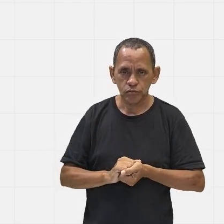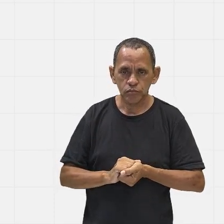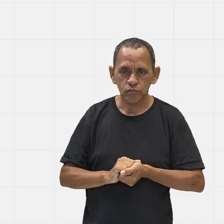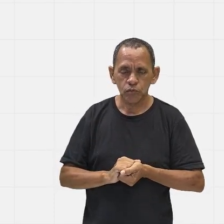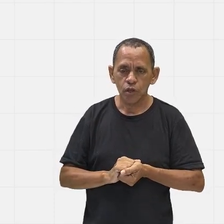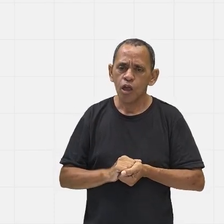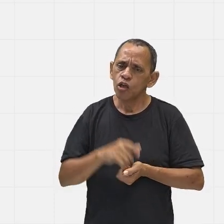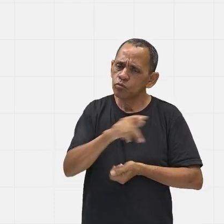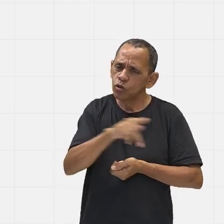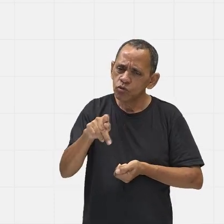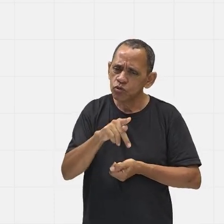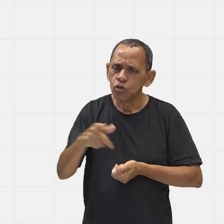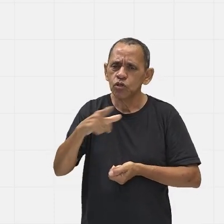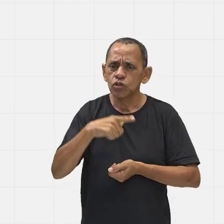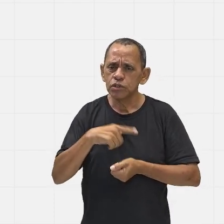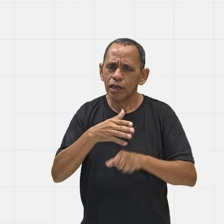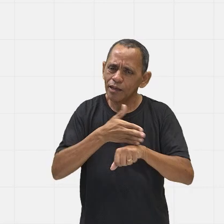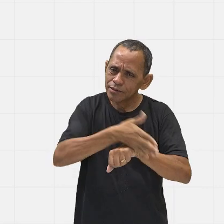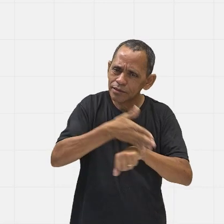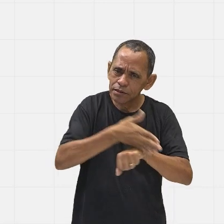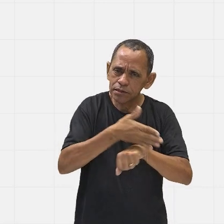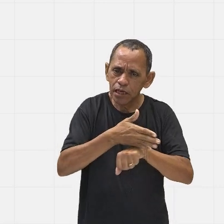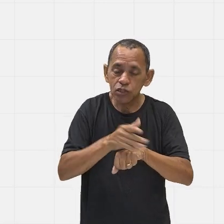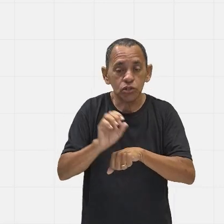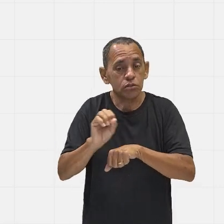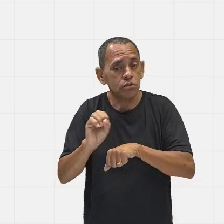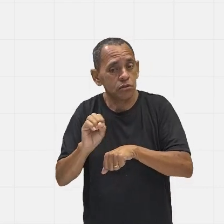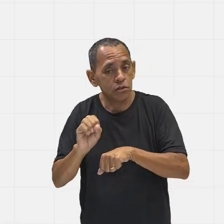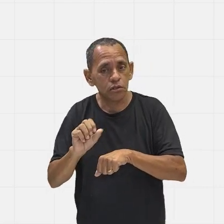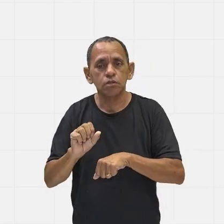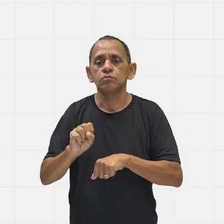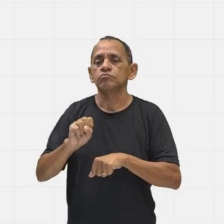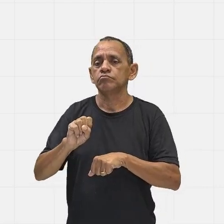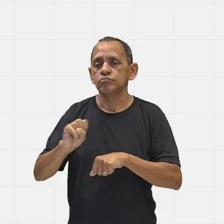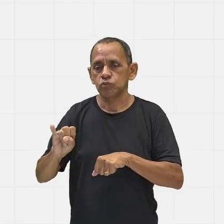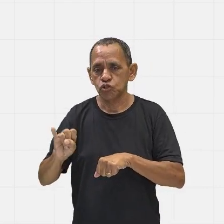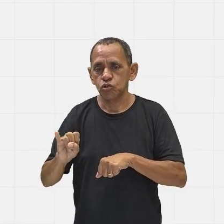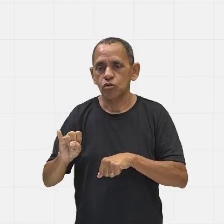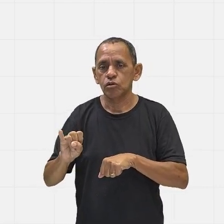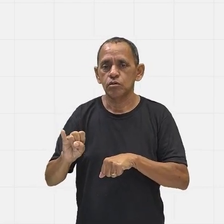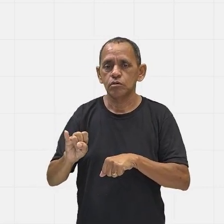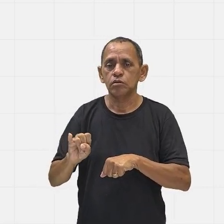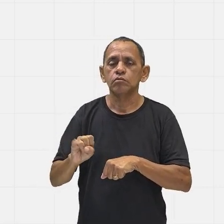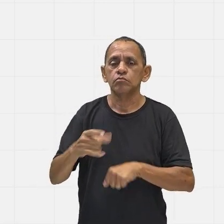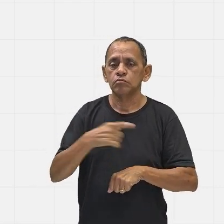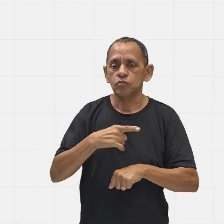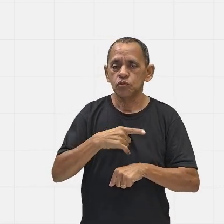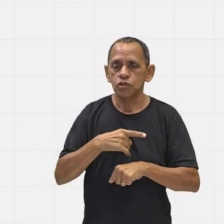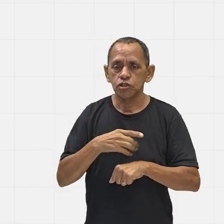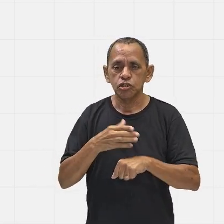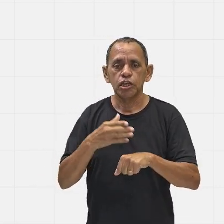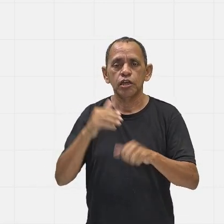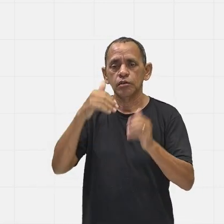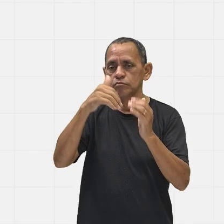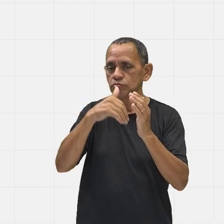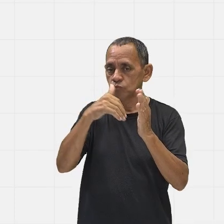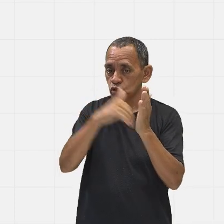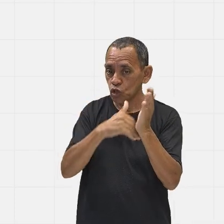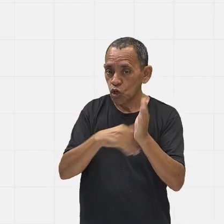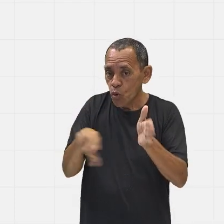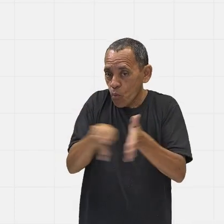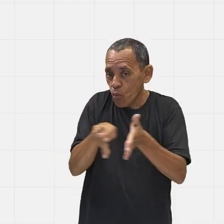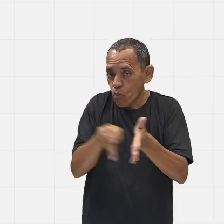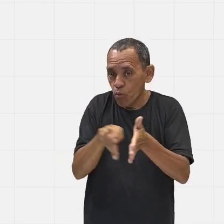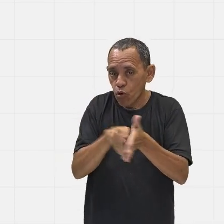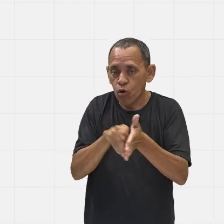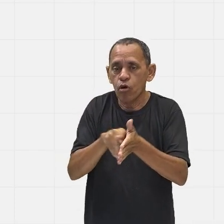conexão, se as configurações padrões estiverem todas certinhas, tá bom? Tanto o login quanto o servidor. E